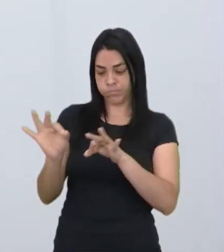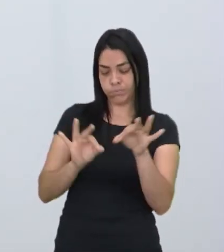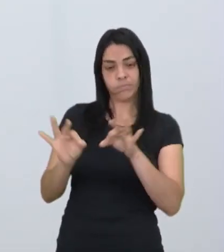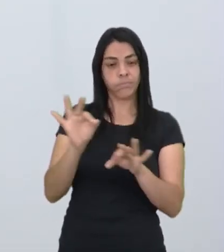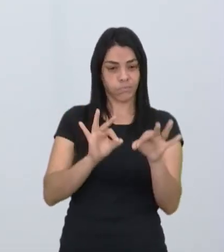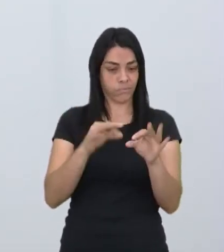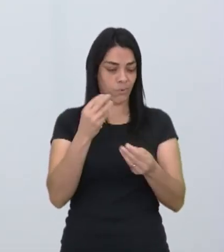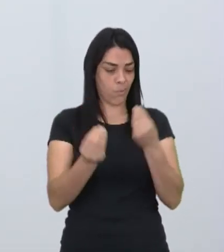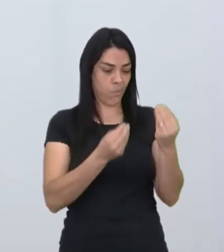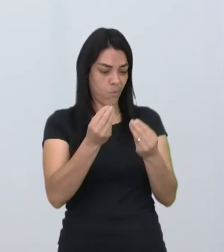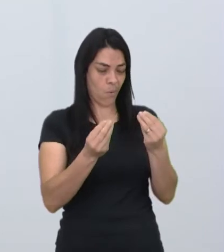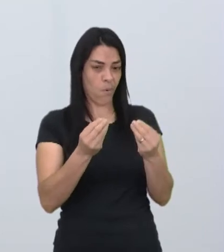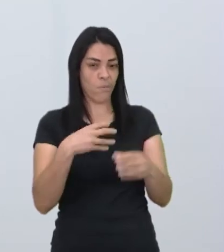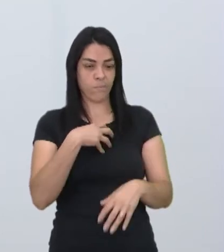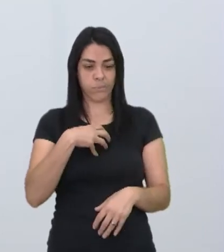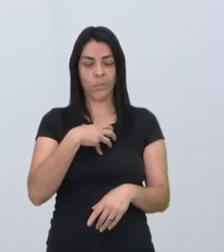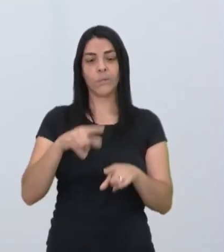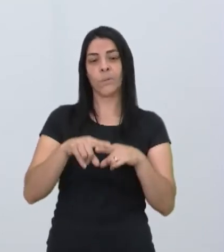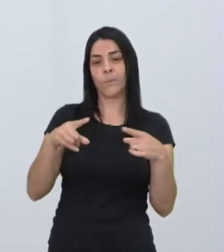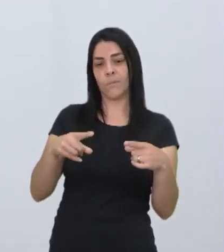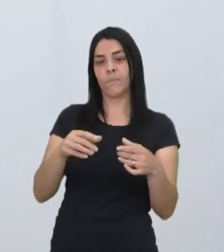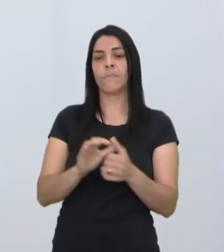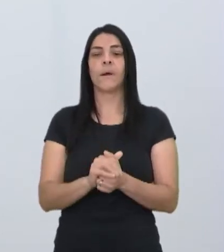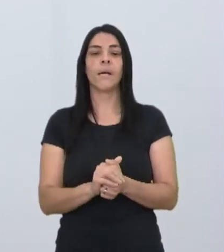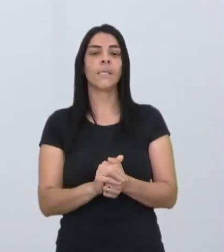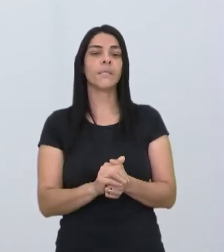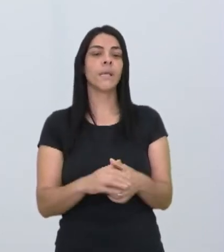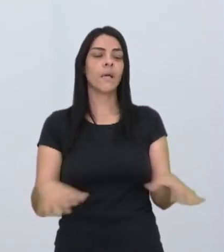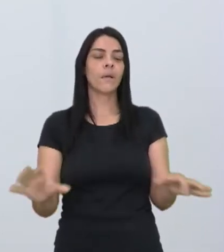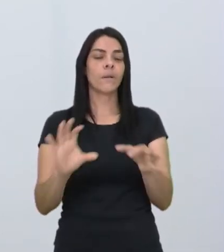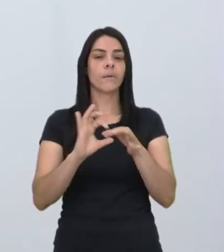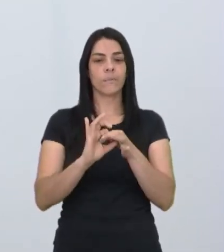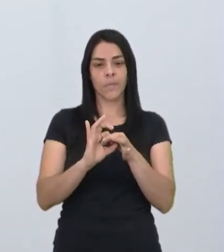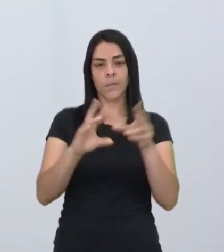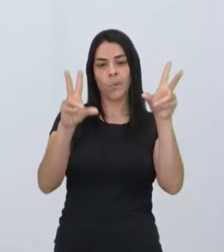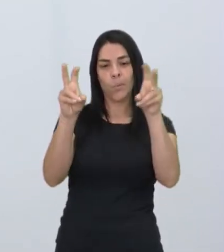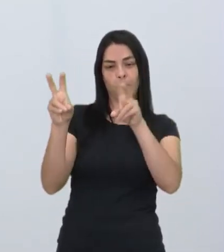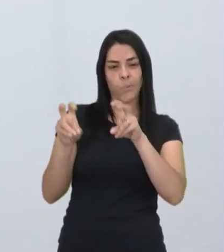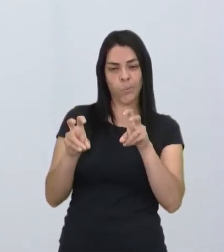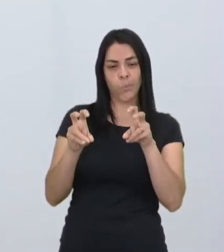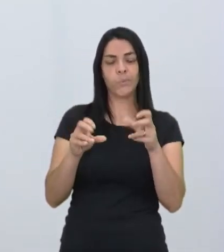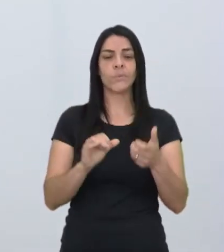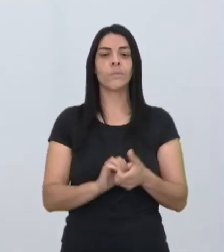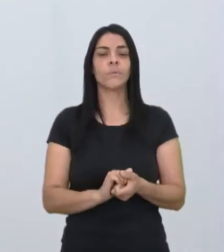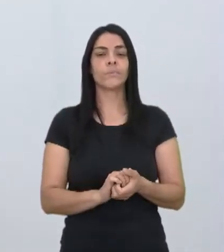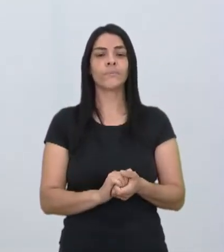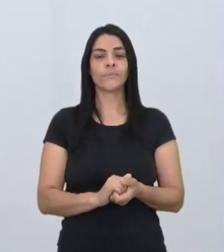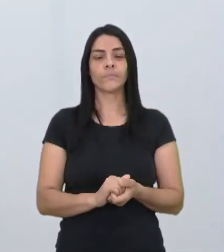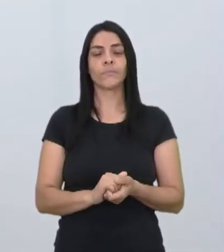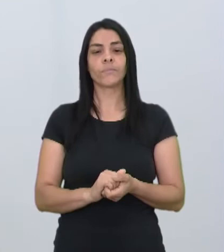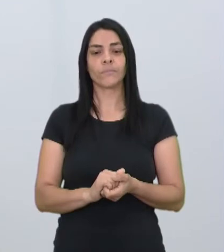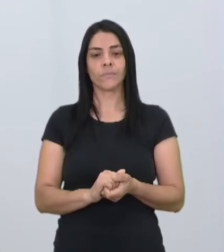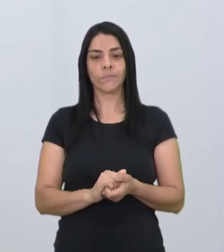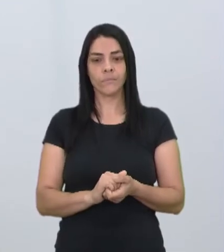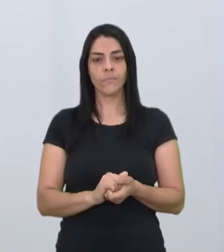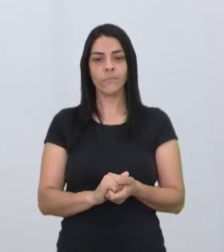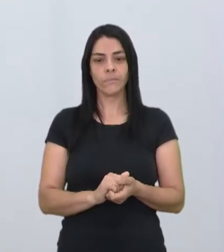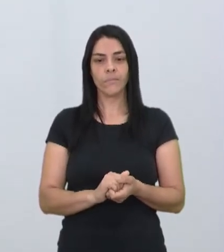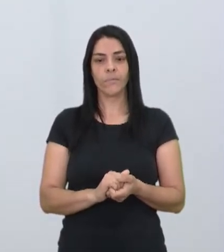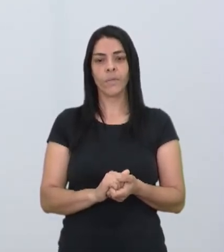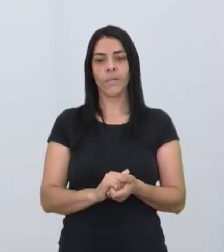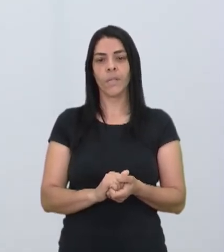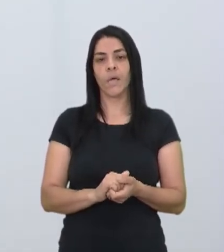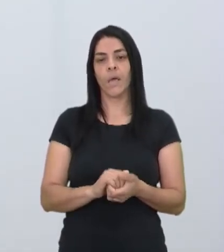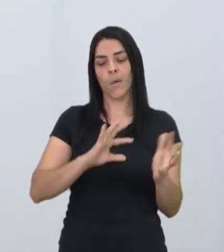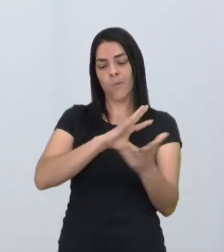deles, mas basicamente está mais ligado a questões aí mesmo, né, da questão geográfica, da